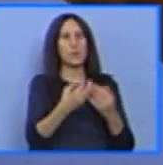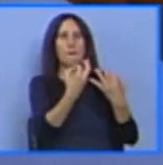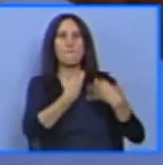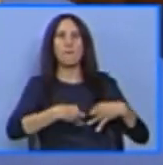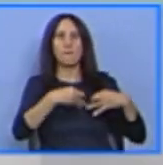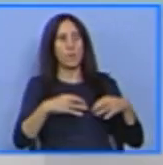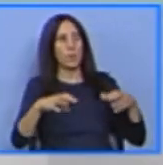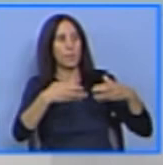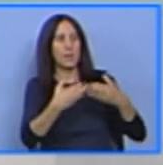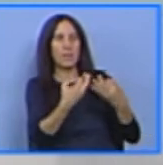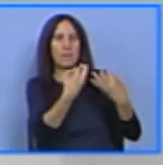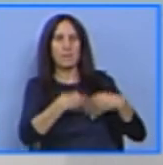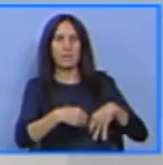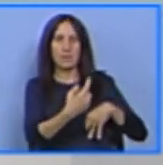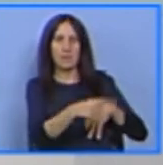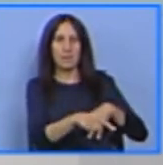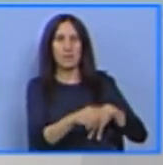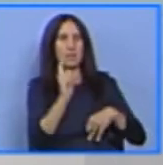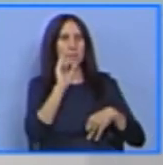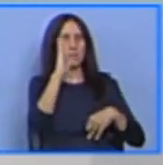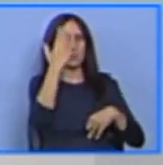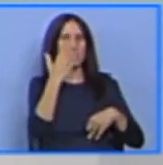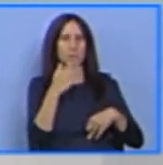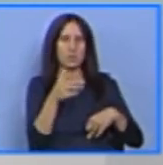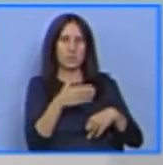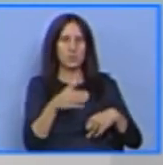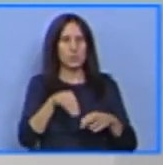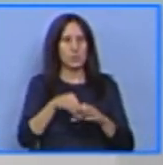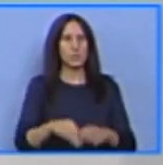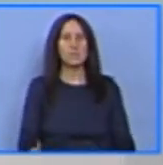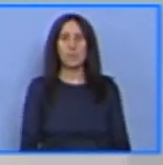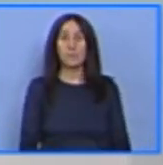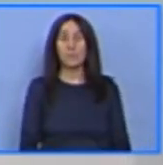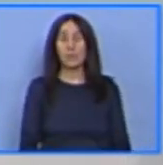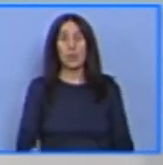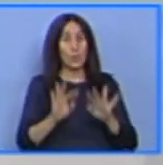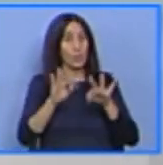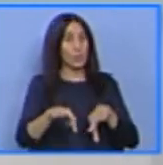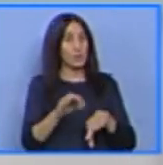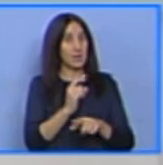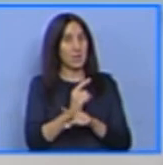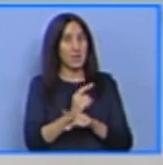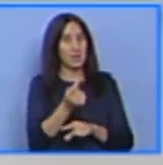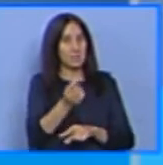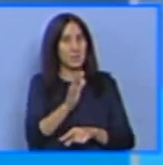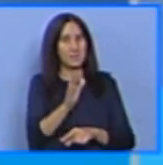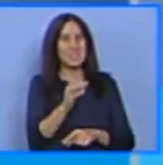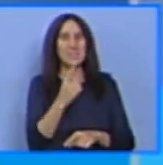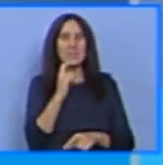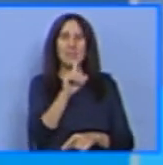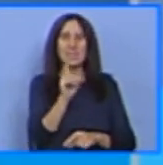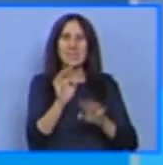uma comunidade de acolhimento, que é muito importante, claro, neste contexto. Estamos mesmo a concluir, mas perguntava-lhe ainda, para